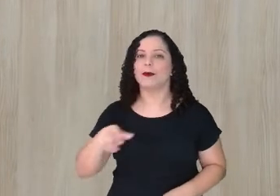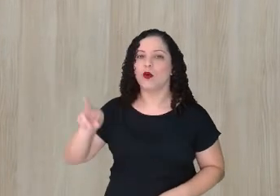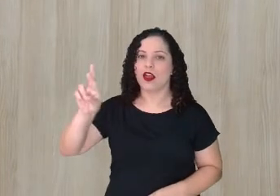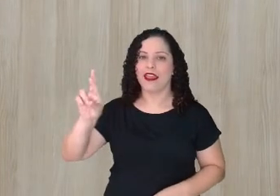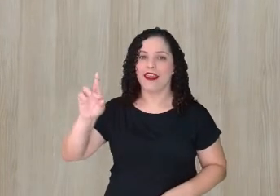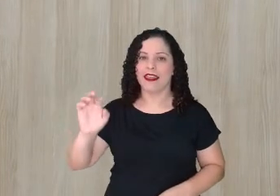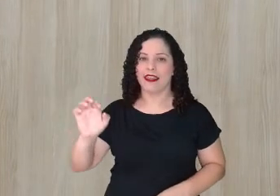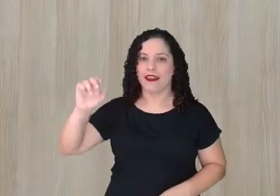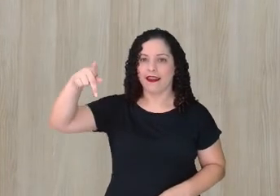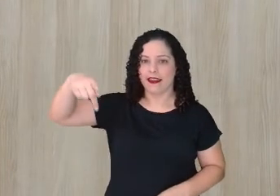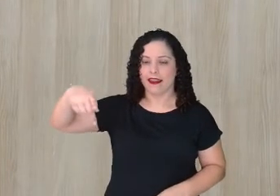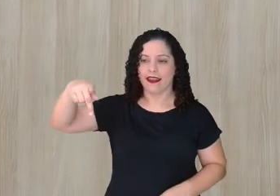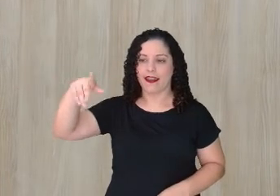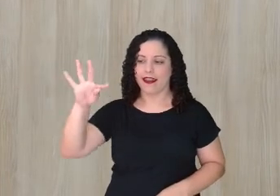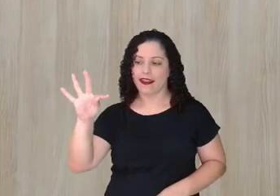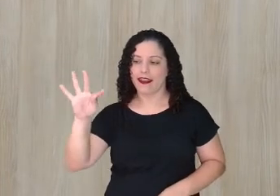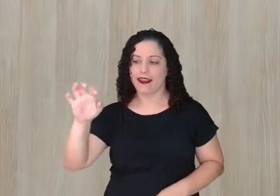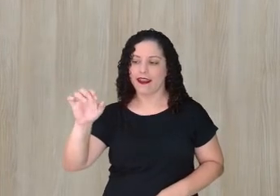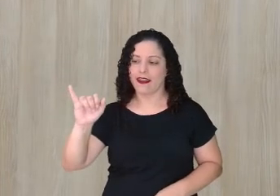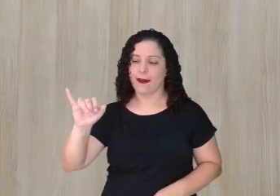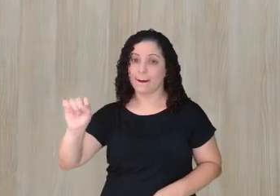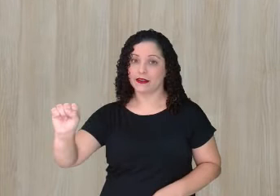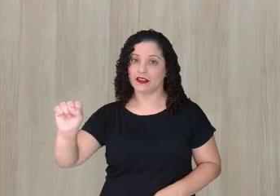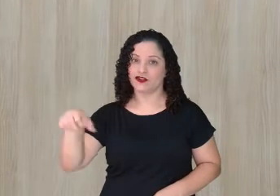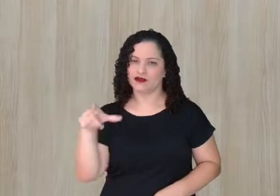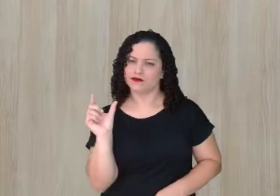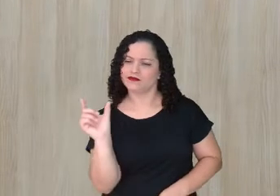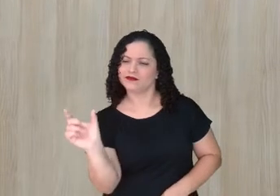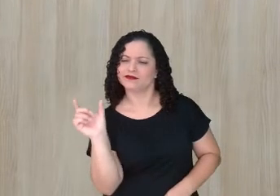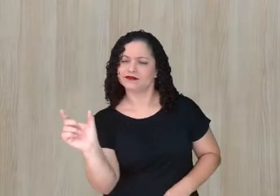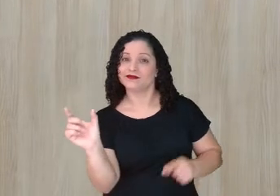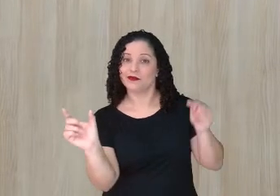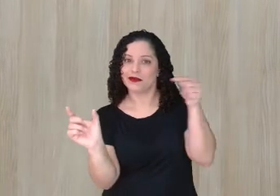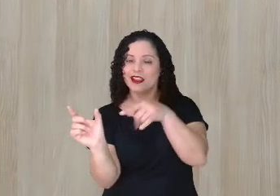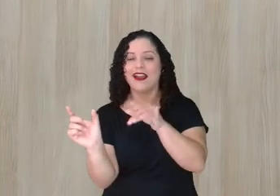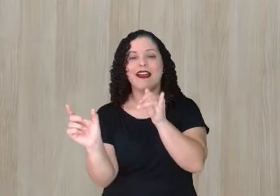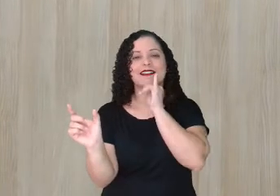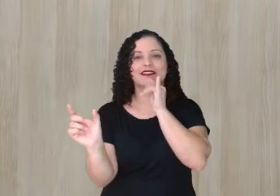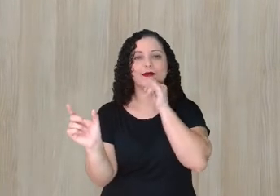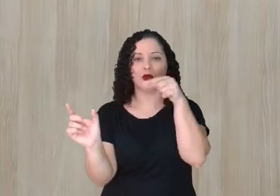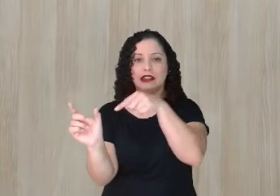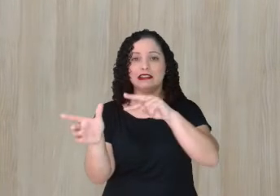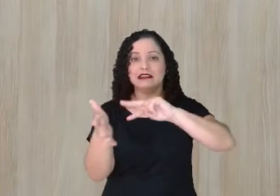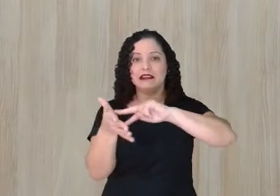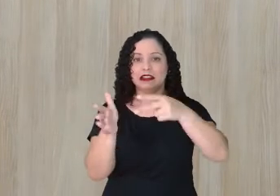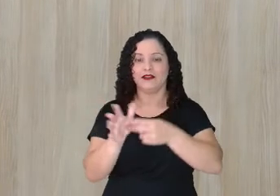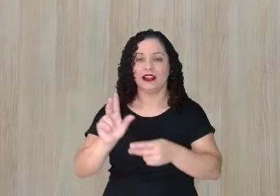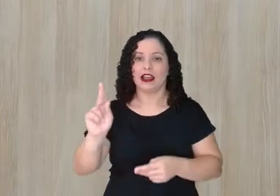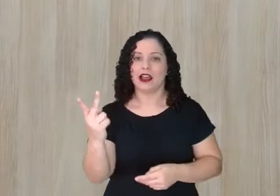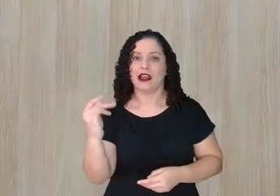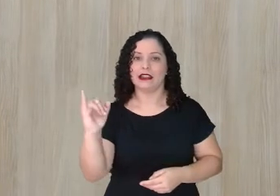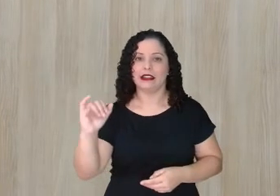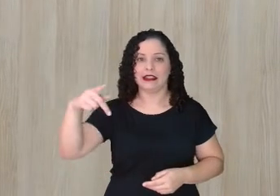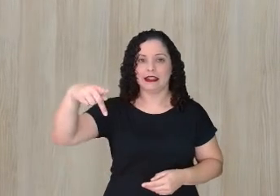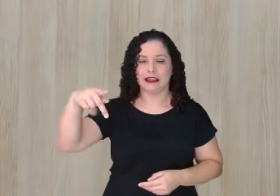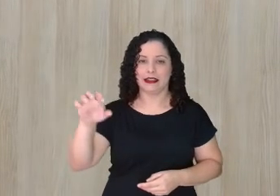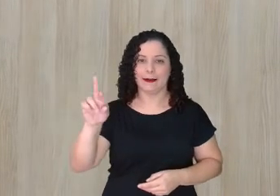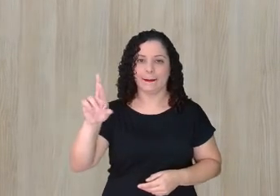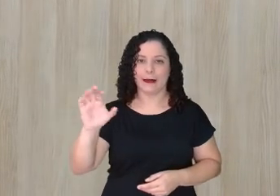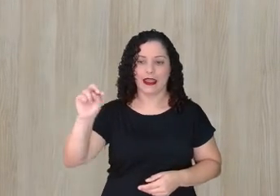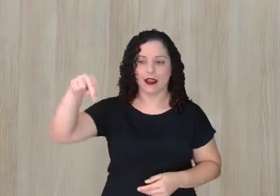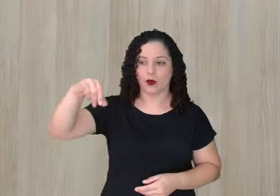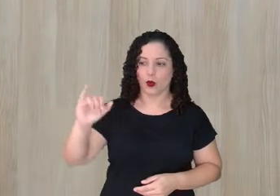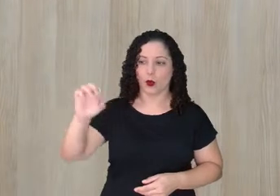répteis. Este exemplo, não é, que é o hiperônimo. Esse que tem